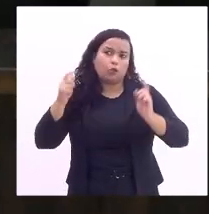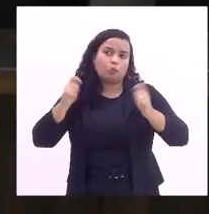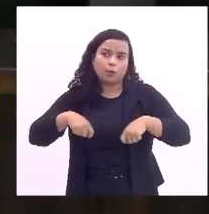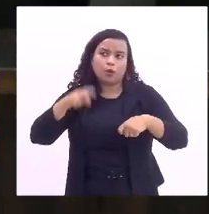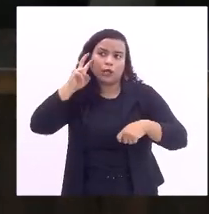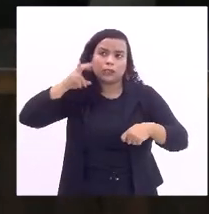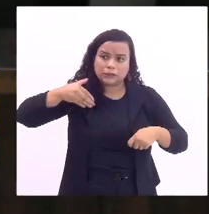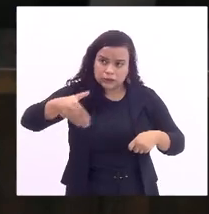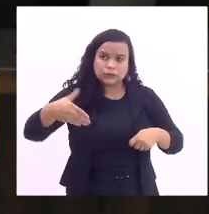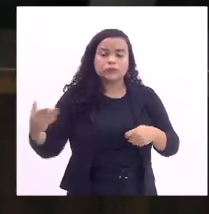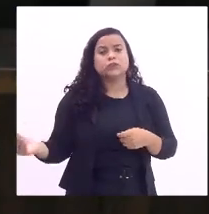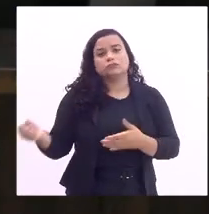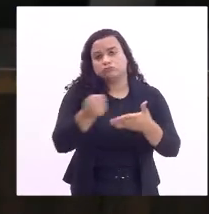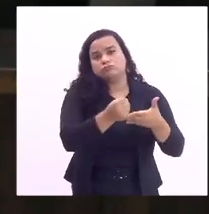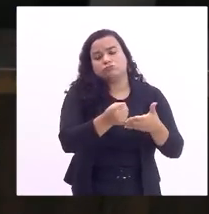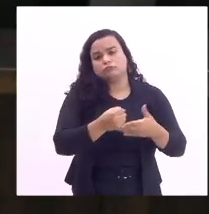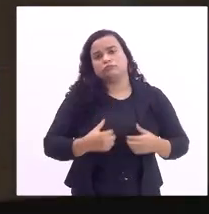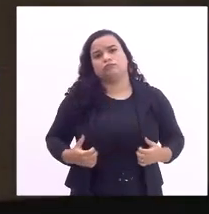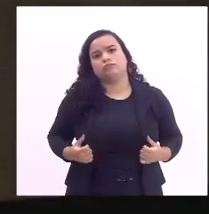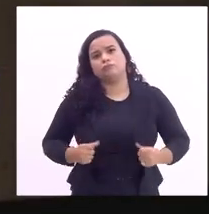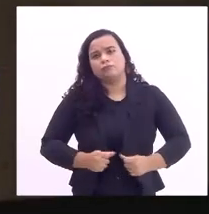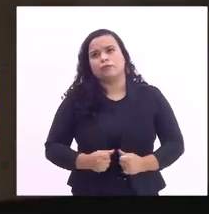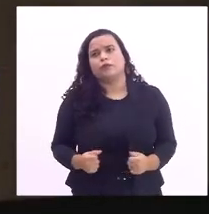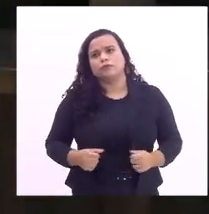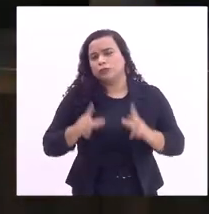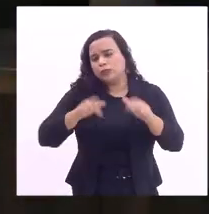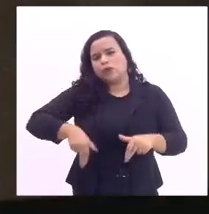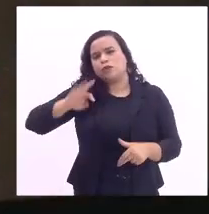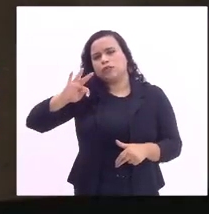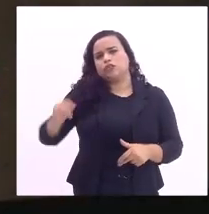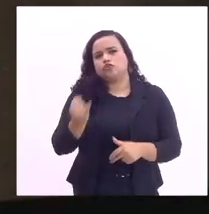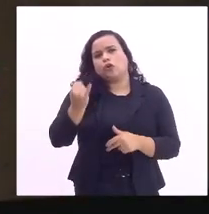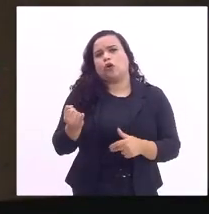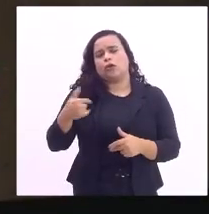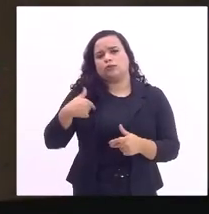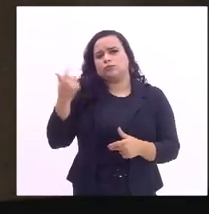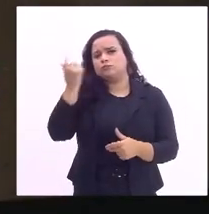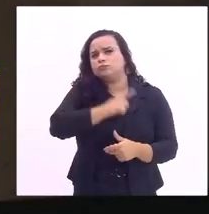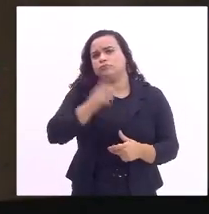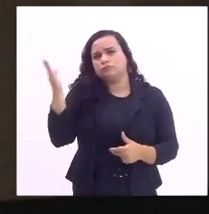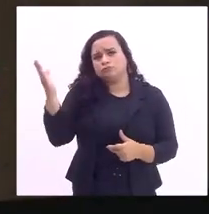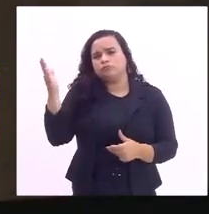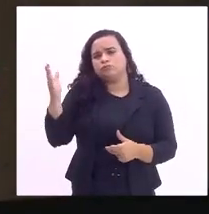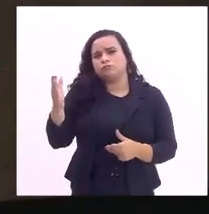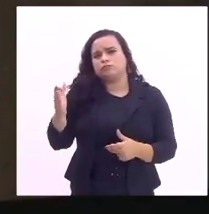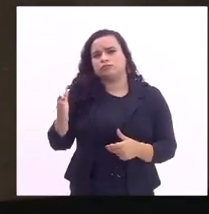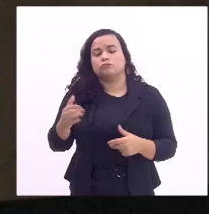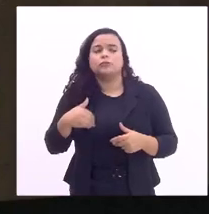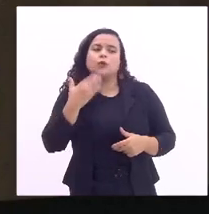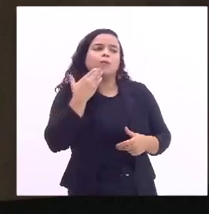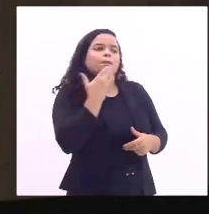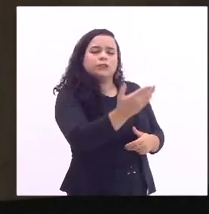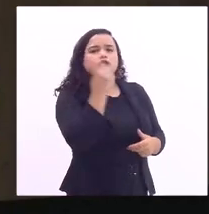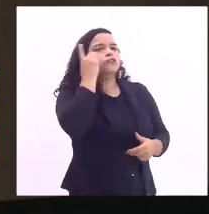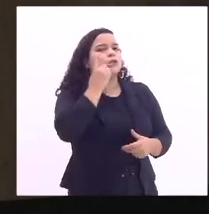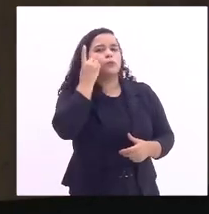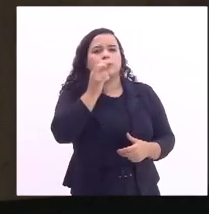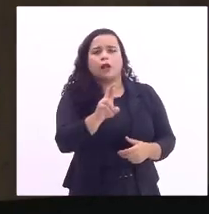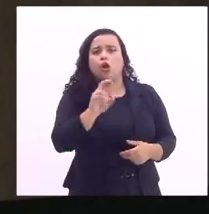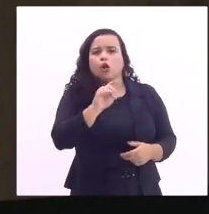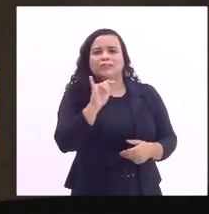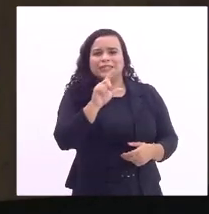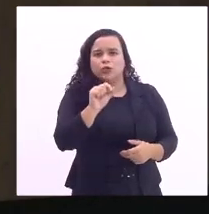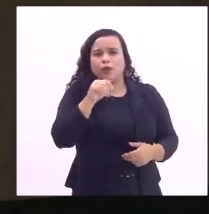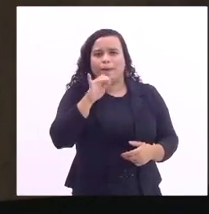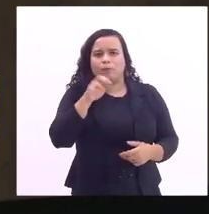próxima quinta-feira, como eu fiz agora, então, com a mensagem do TJ. Vou pedir ao deputado Rodrigo Amorim, que é o